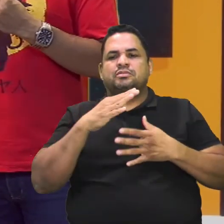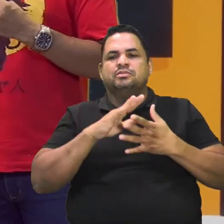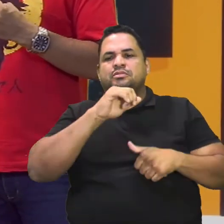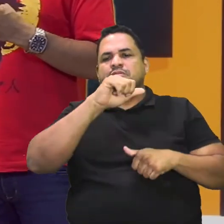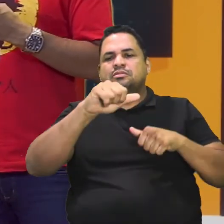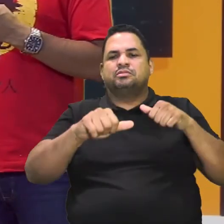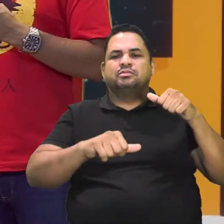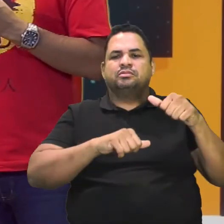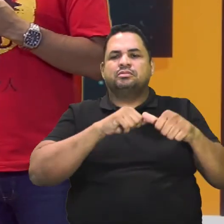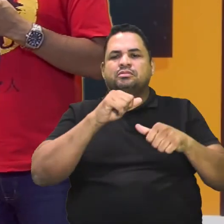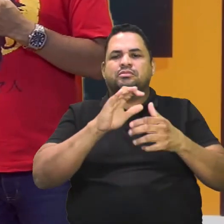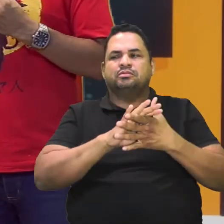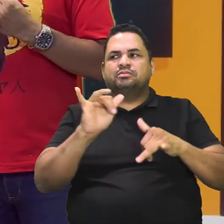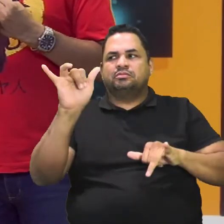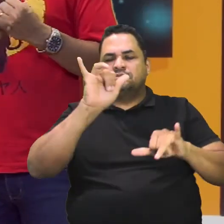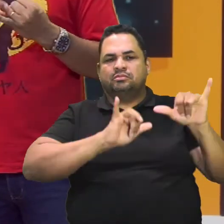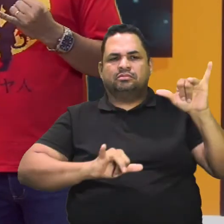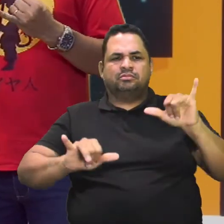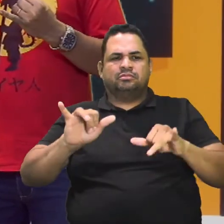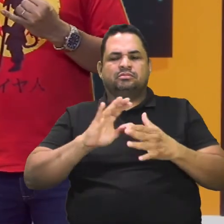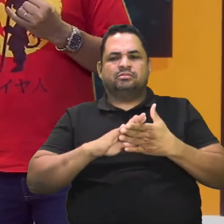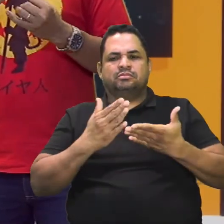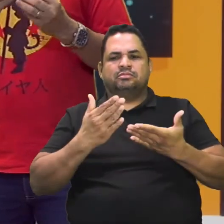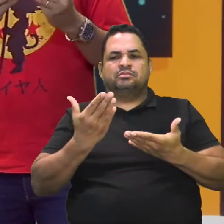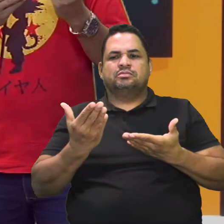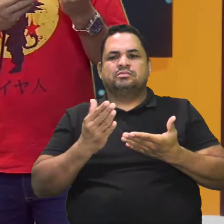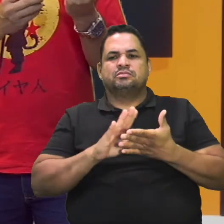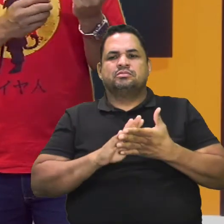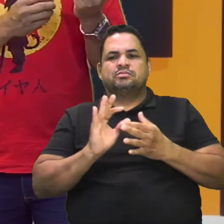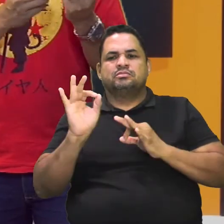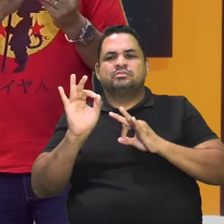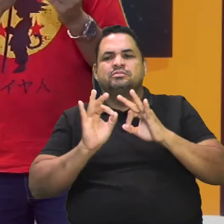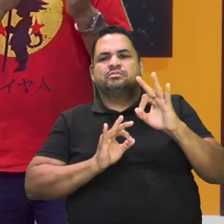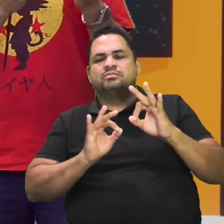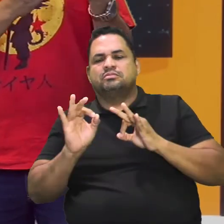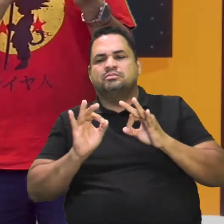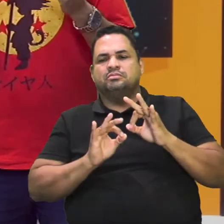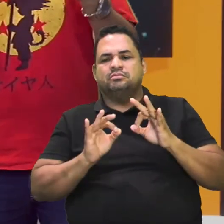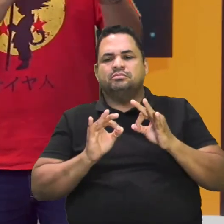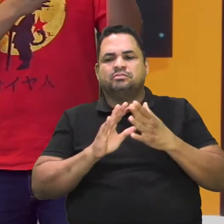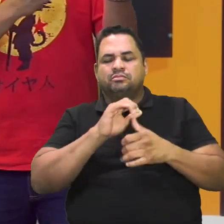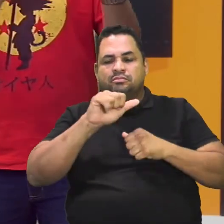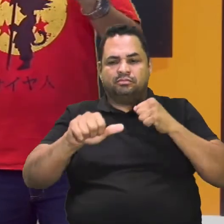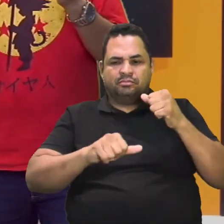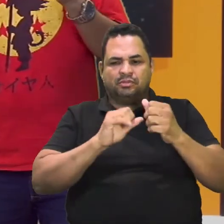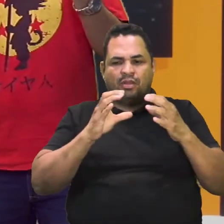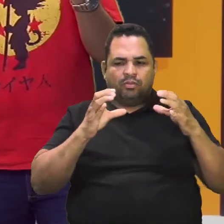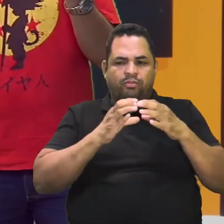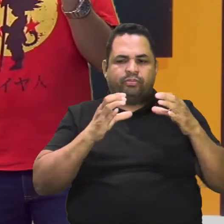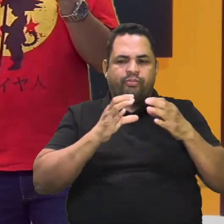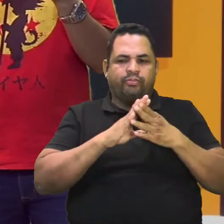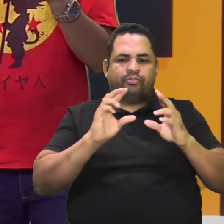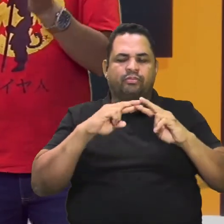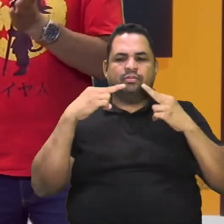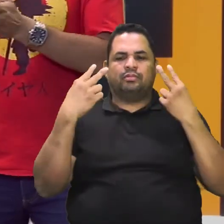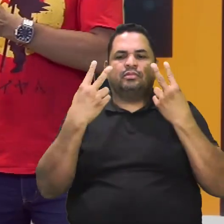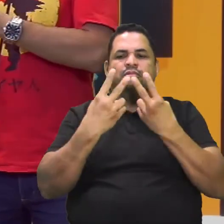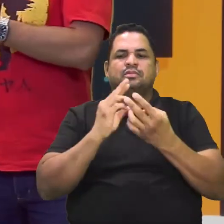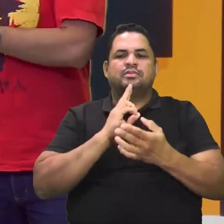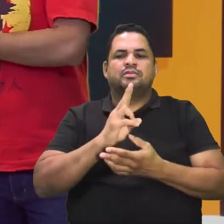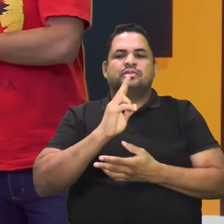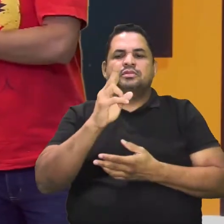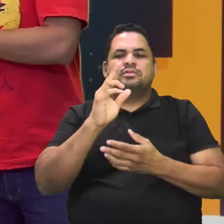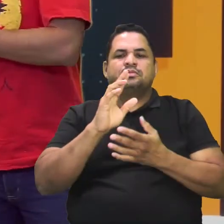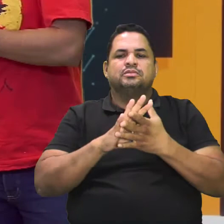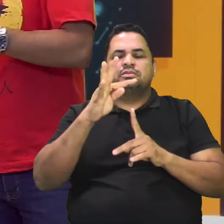da transformação na química. Transformação em que se mantém, que muda a pressão e o volume e se